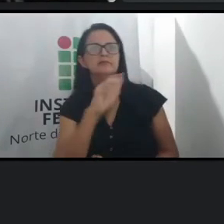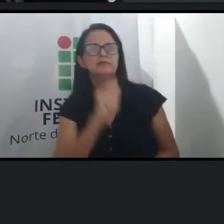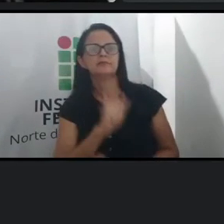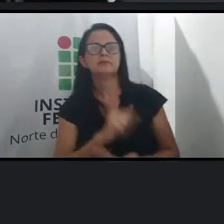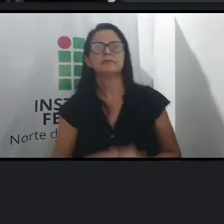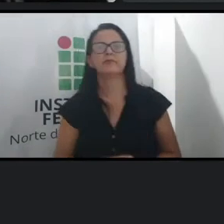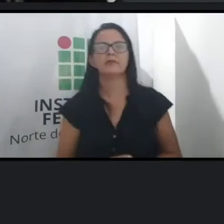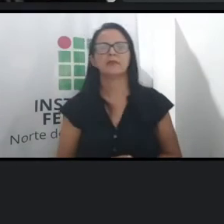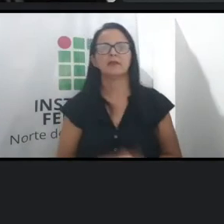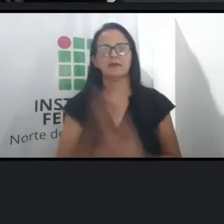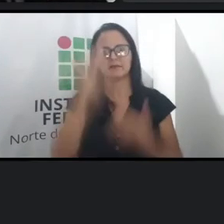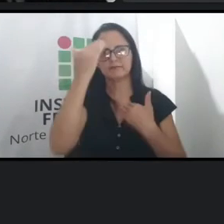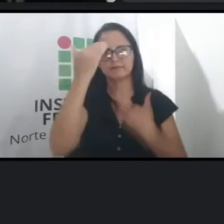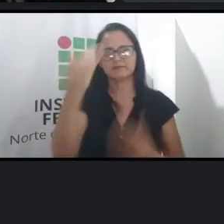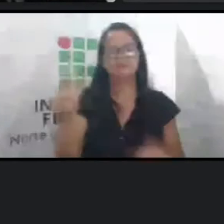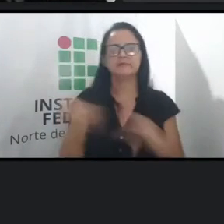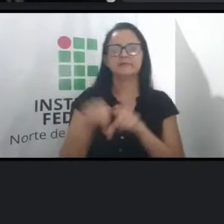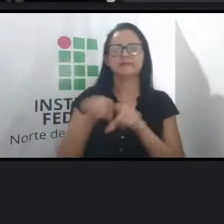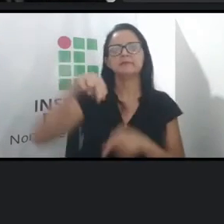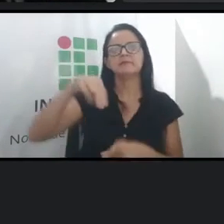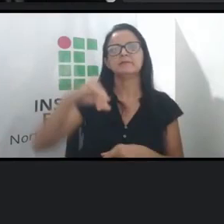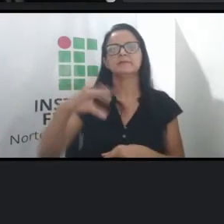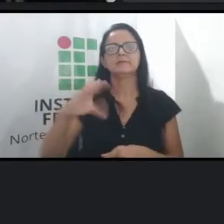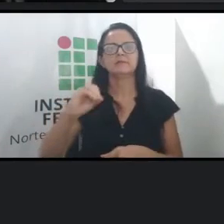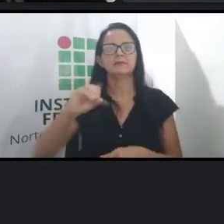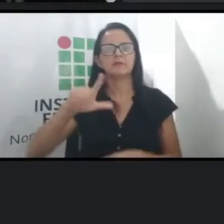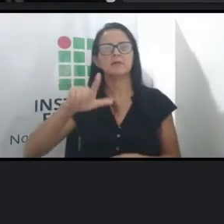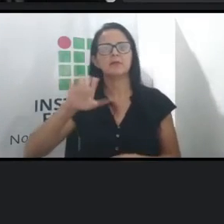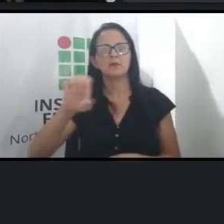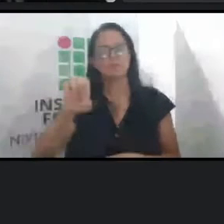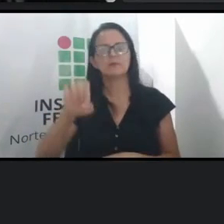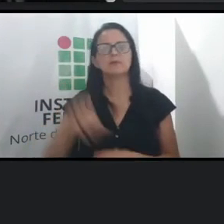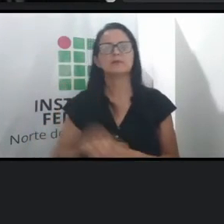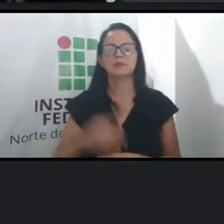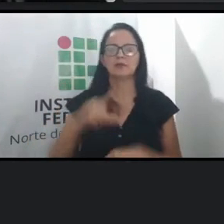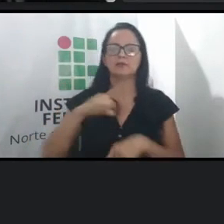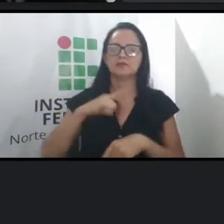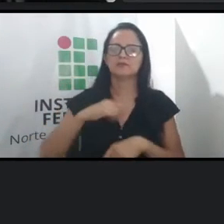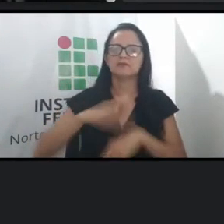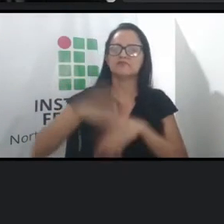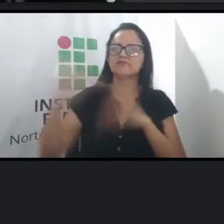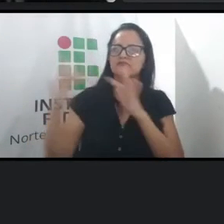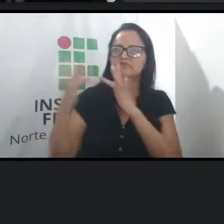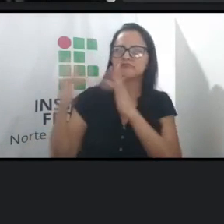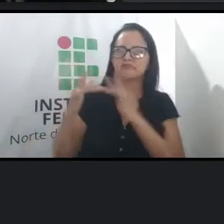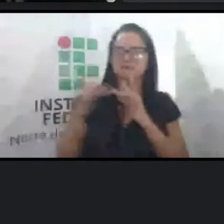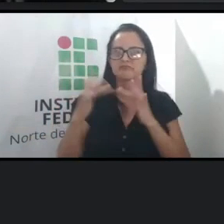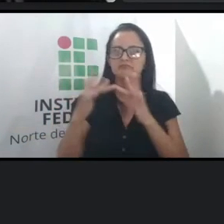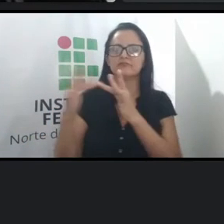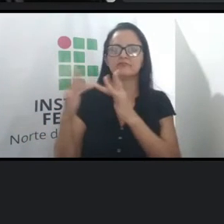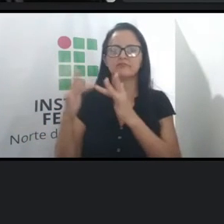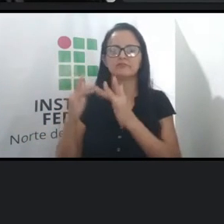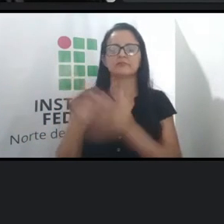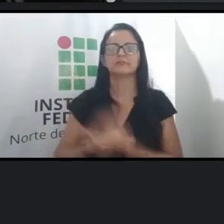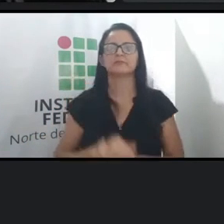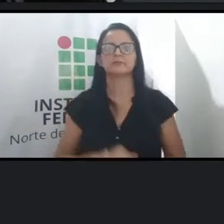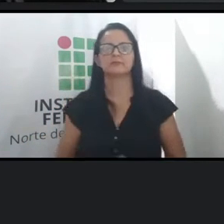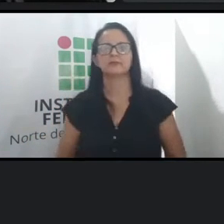Agradeço também a Nicole, qual tive maior contato, né, para que